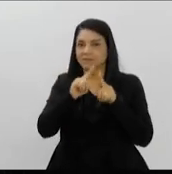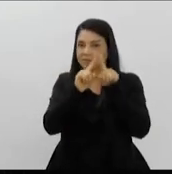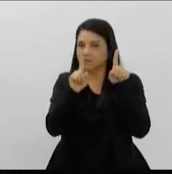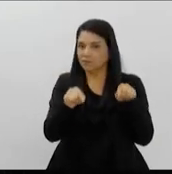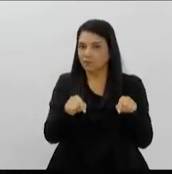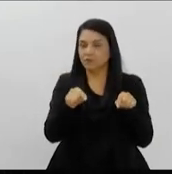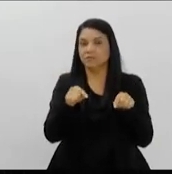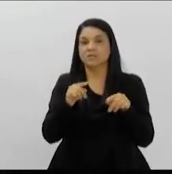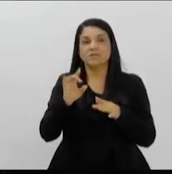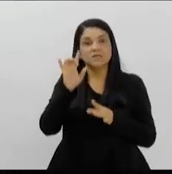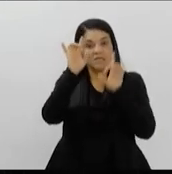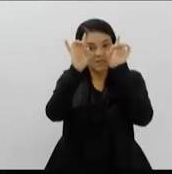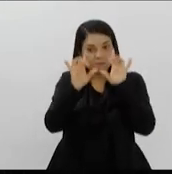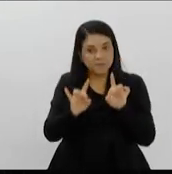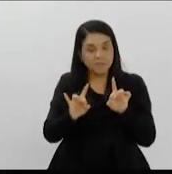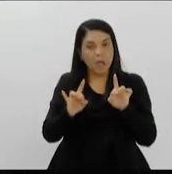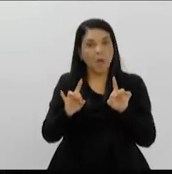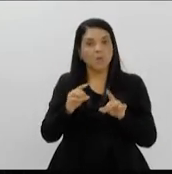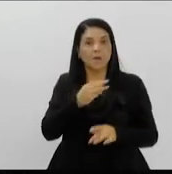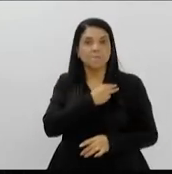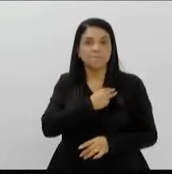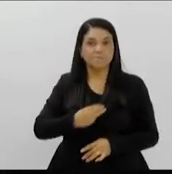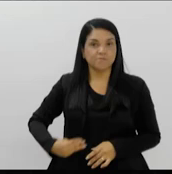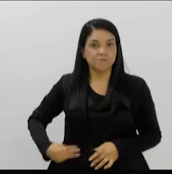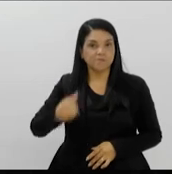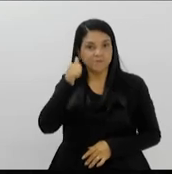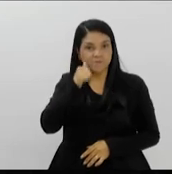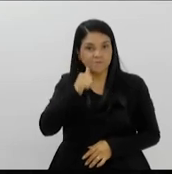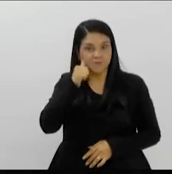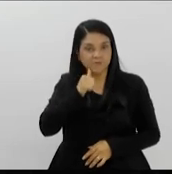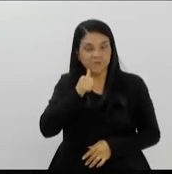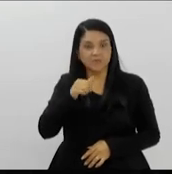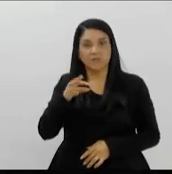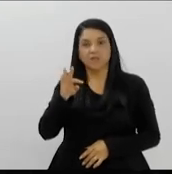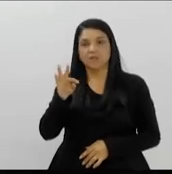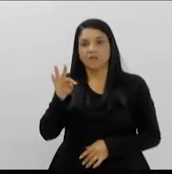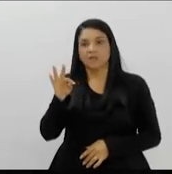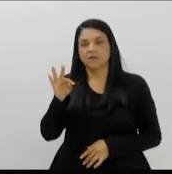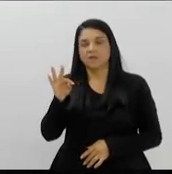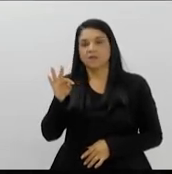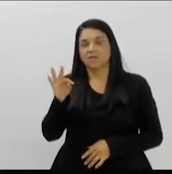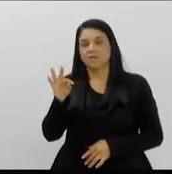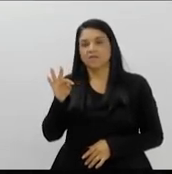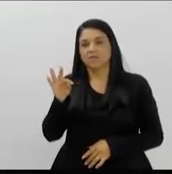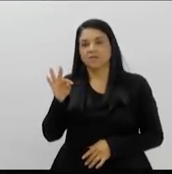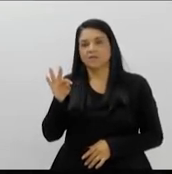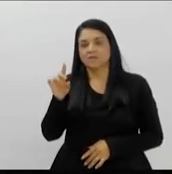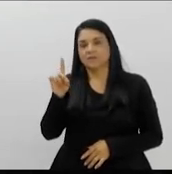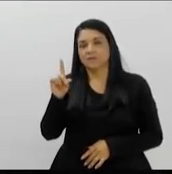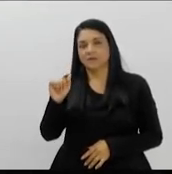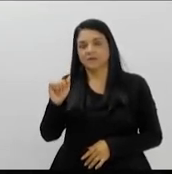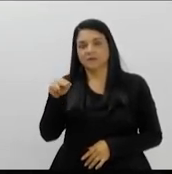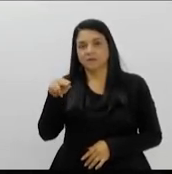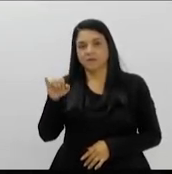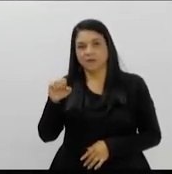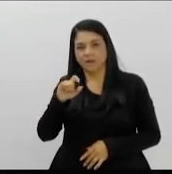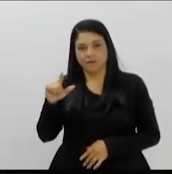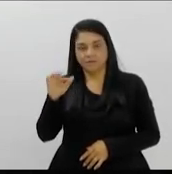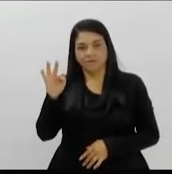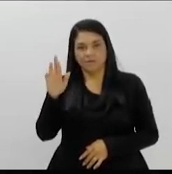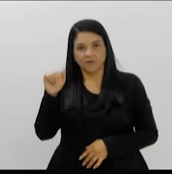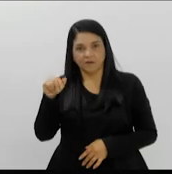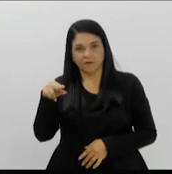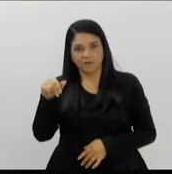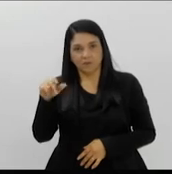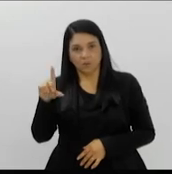uma ministra, no caso específico da Aniele Franco, ministra da Igualdade Racial. E, por outro